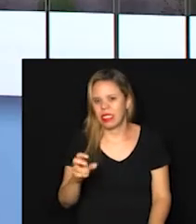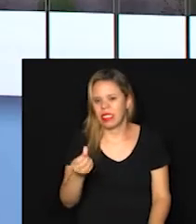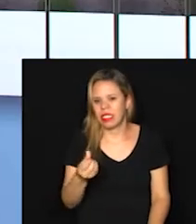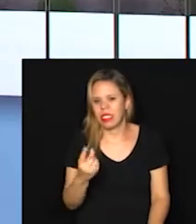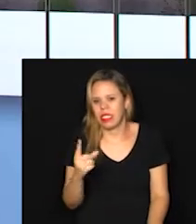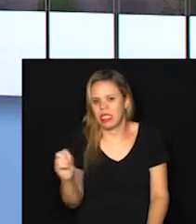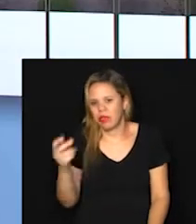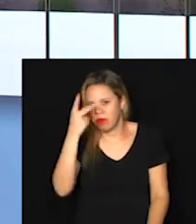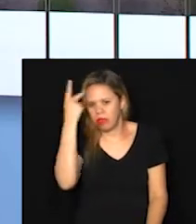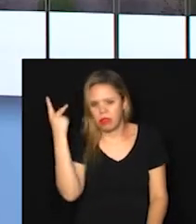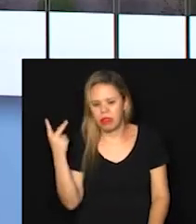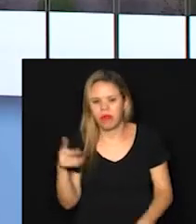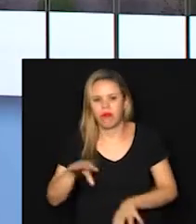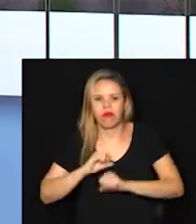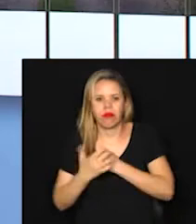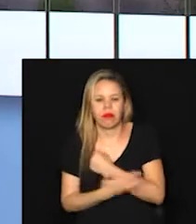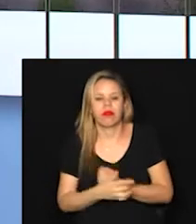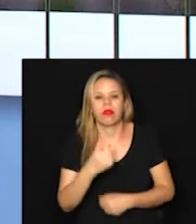4.345.610 casos e